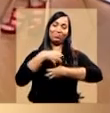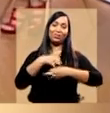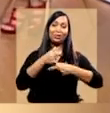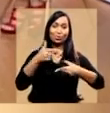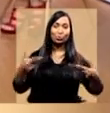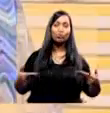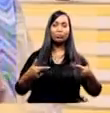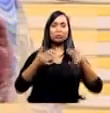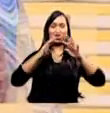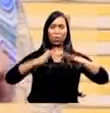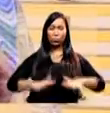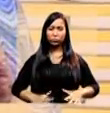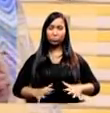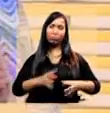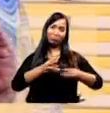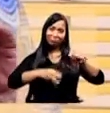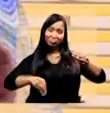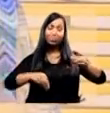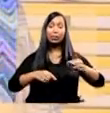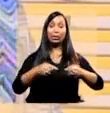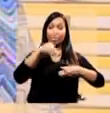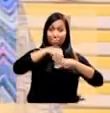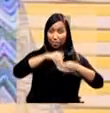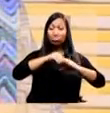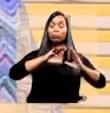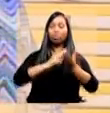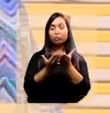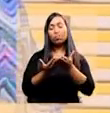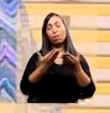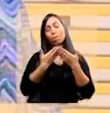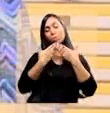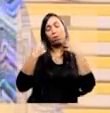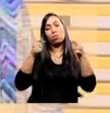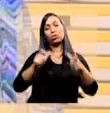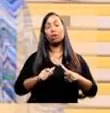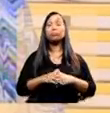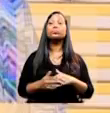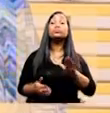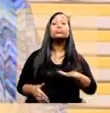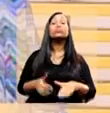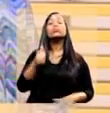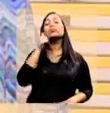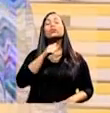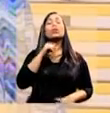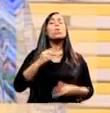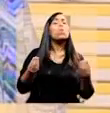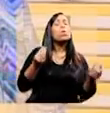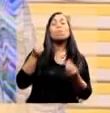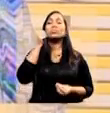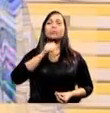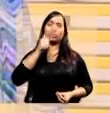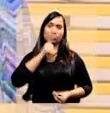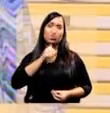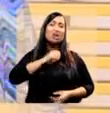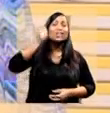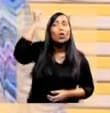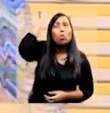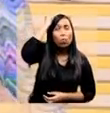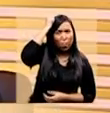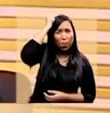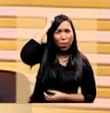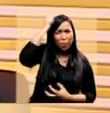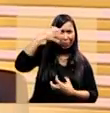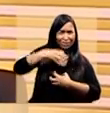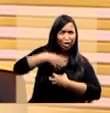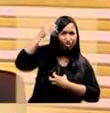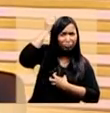de desconstrução. E dentro da escola ainda é o melhor local. Né? Com certeza. Doutora Alice, como é que ficam essas mulheres com relação à culpa? Elas